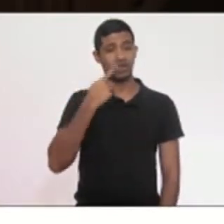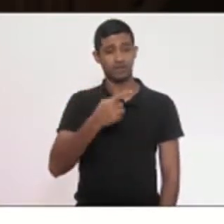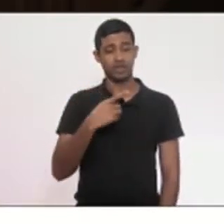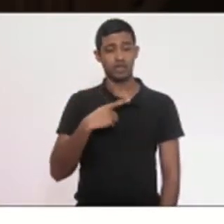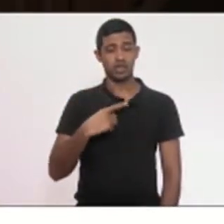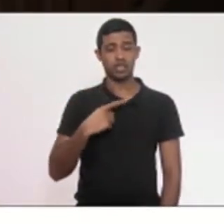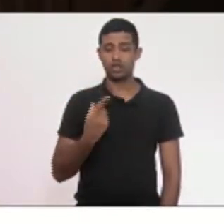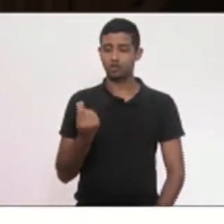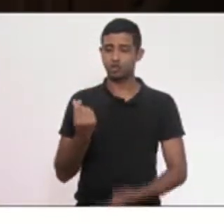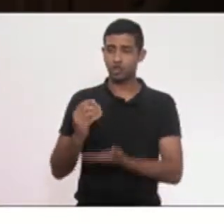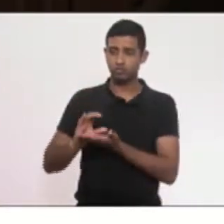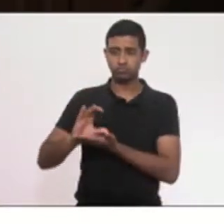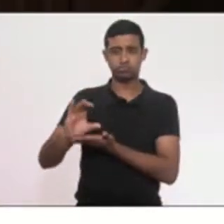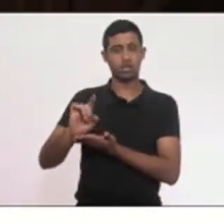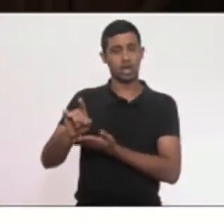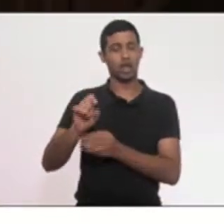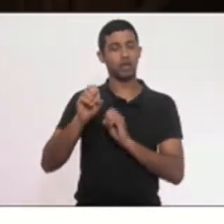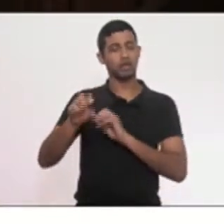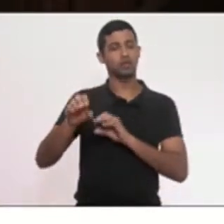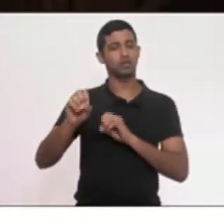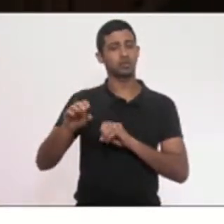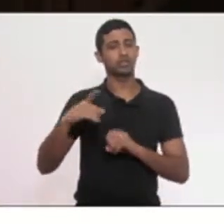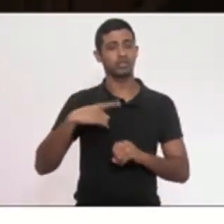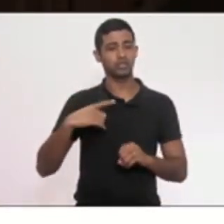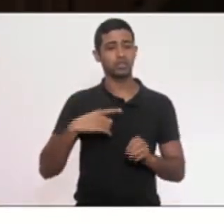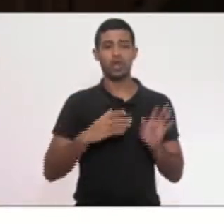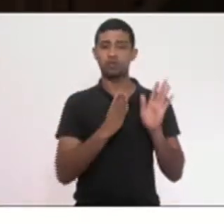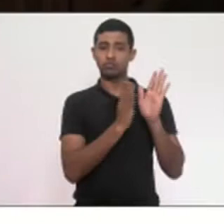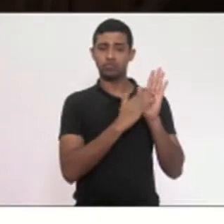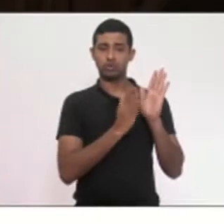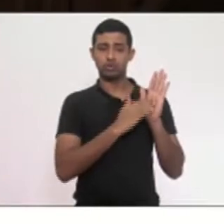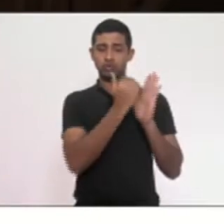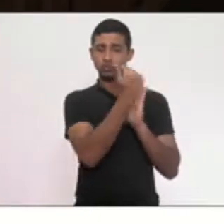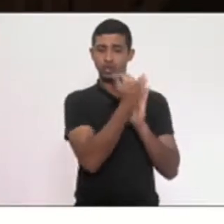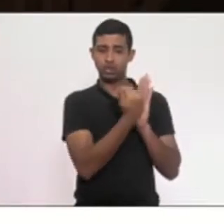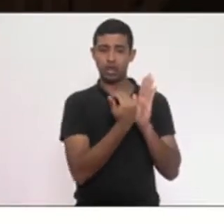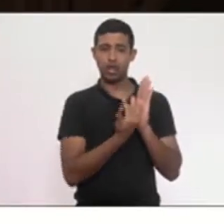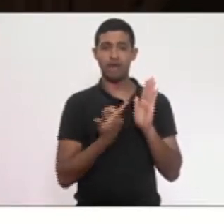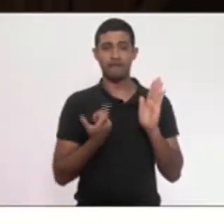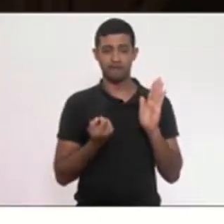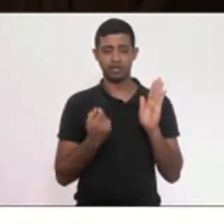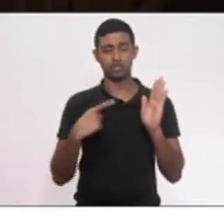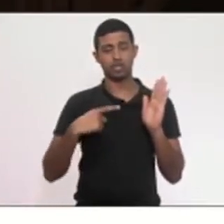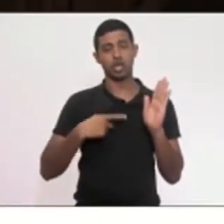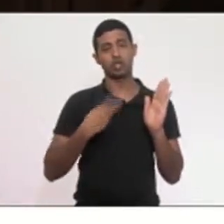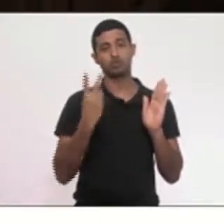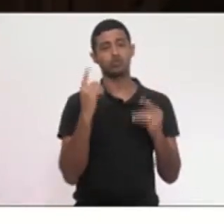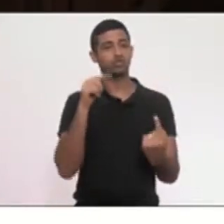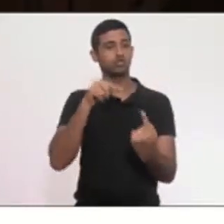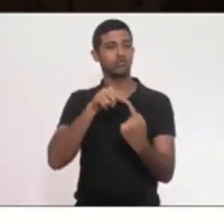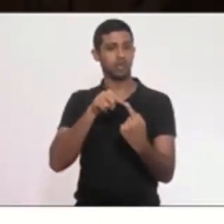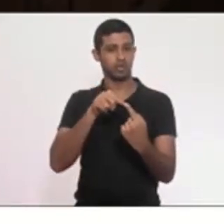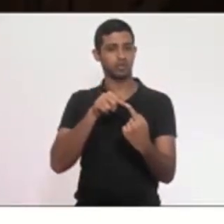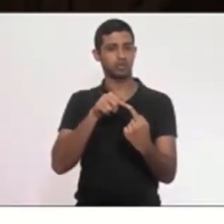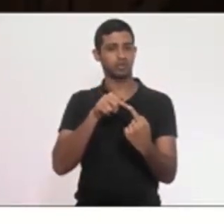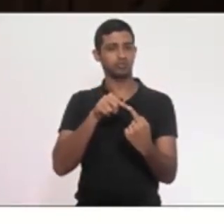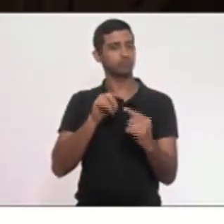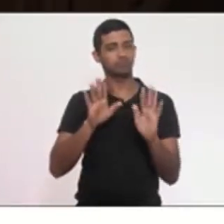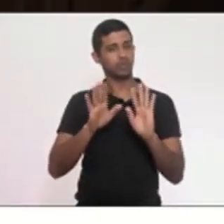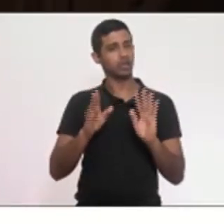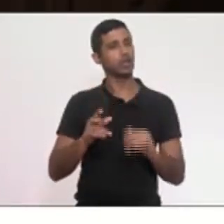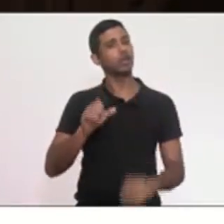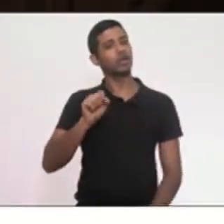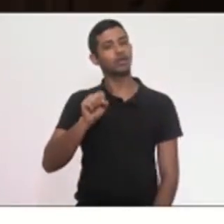da educação, que nós temos no Plano Nacional, na meta 20, 2 metas dentro da meta 20, 2 submetas.